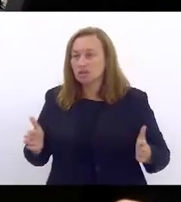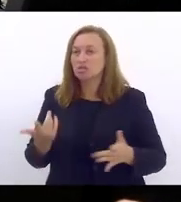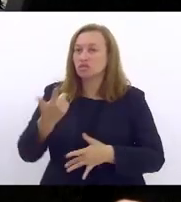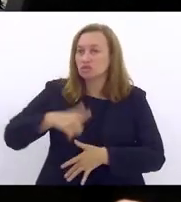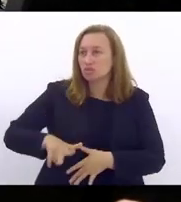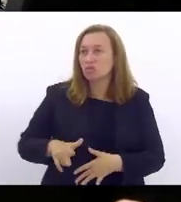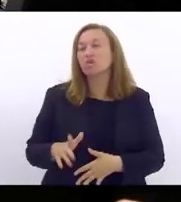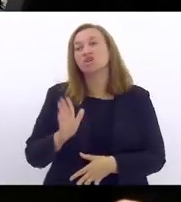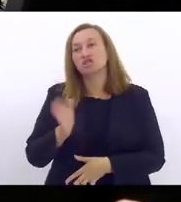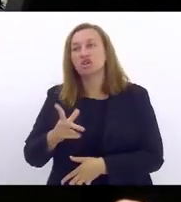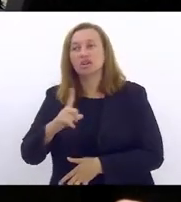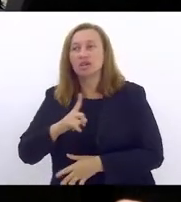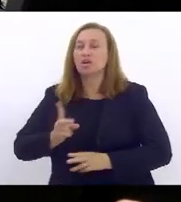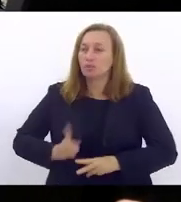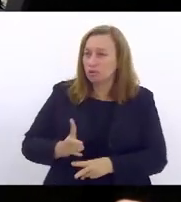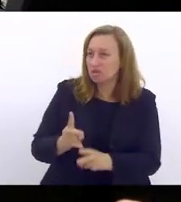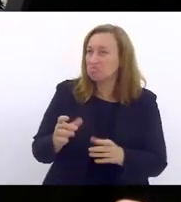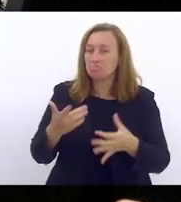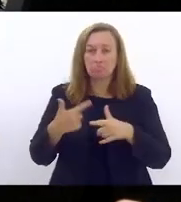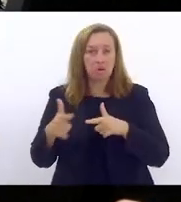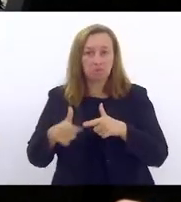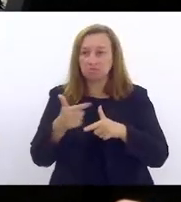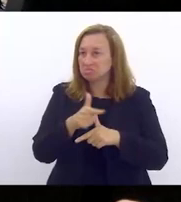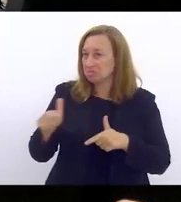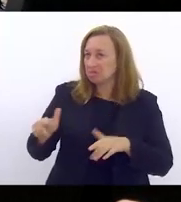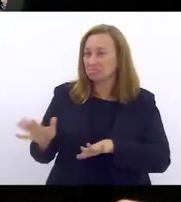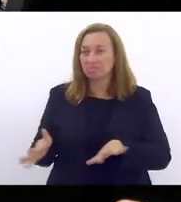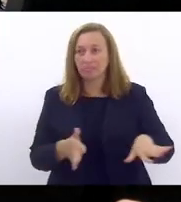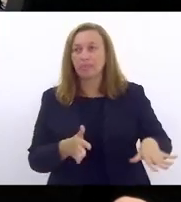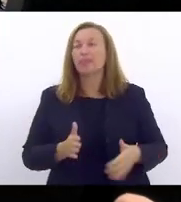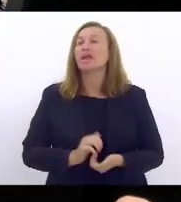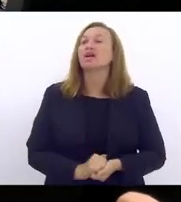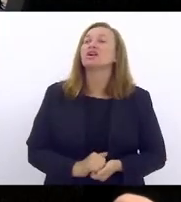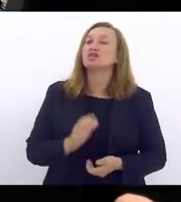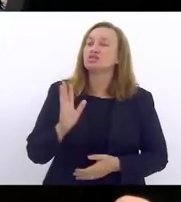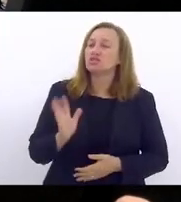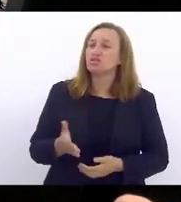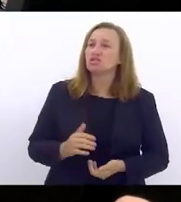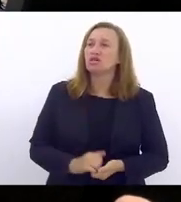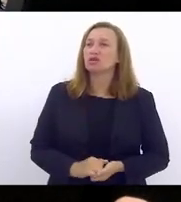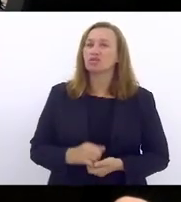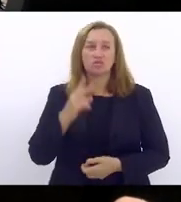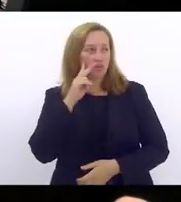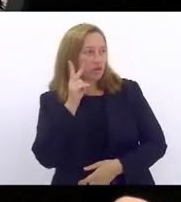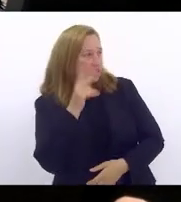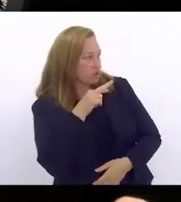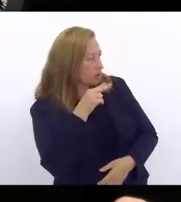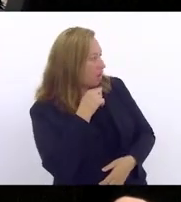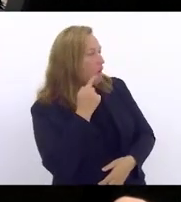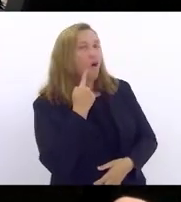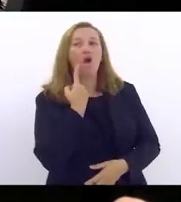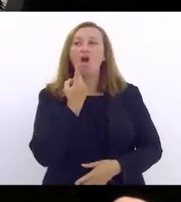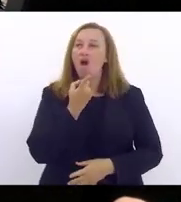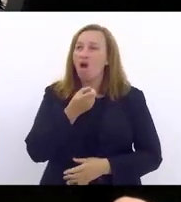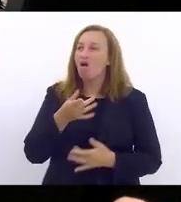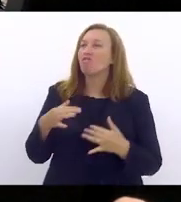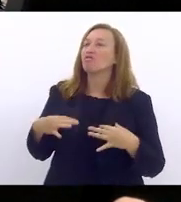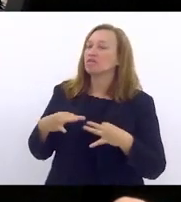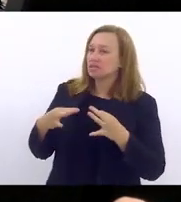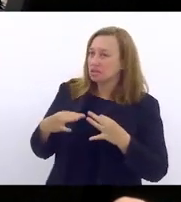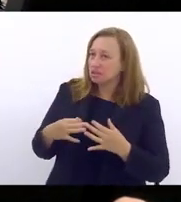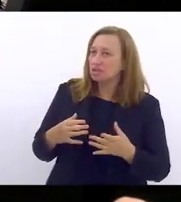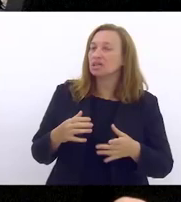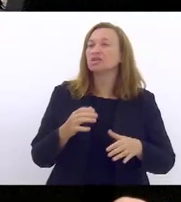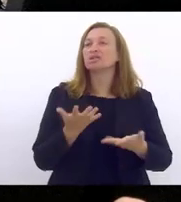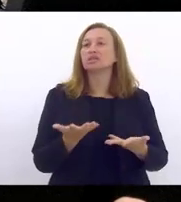As que já estão podem permanecer, não tem problema. Já passaram pelo Acolher... Deixa eu ver o que está aqui. Voluntariado institucional, doulas